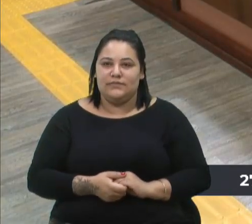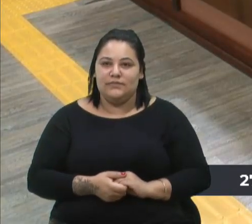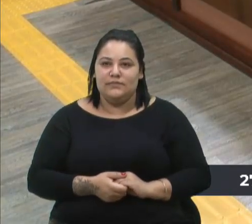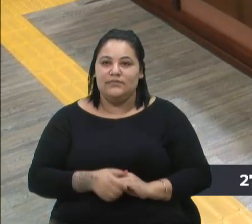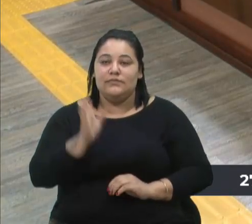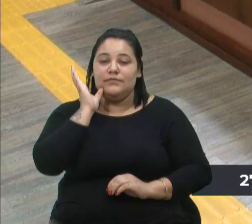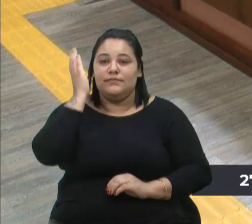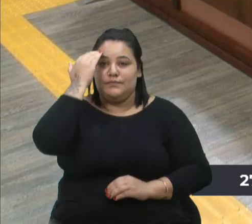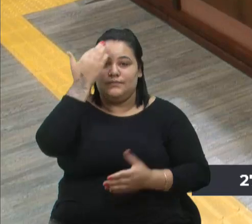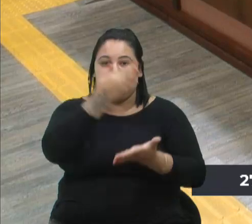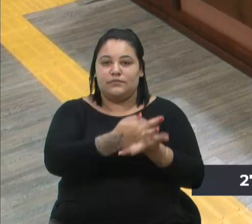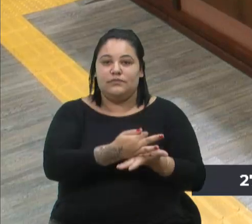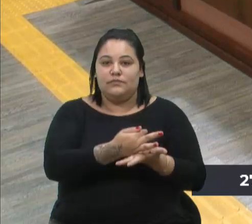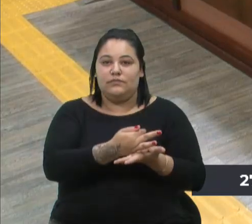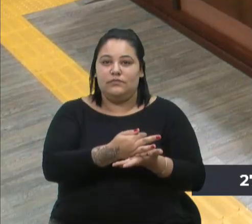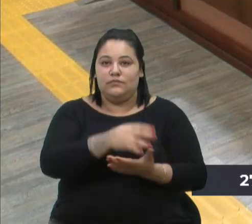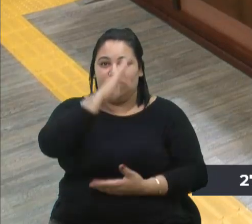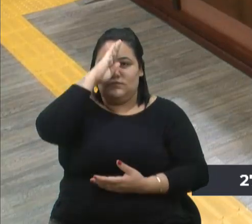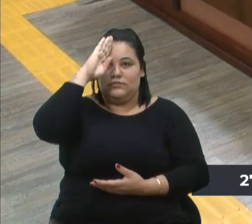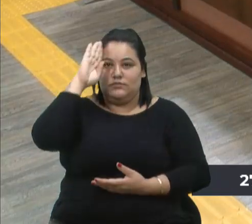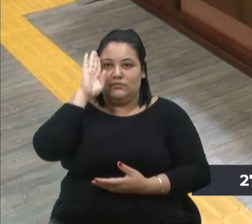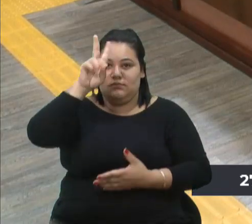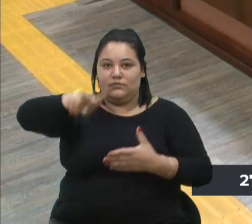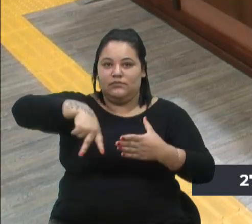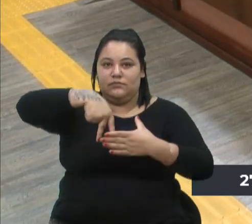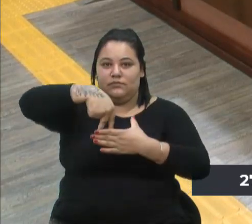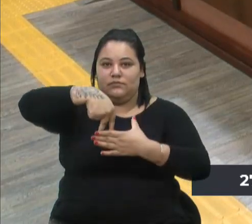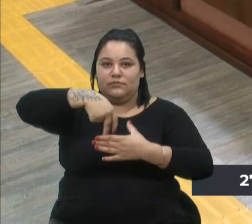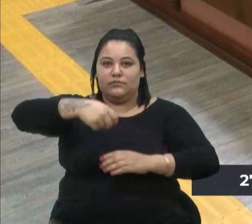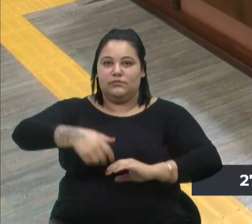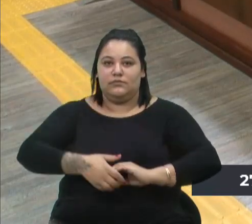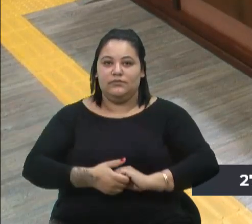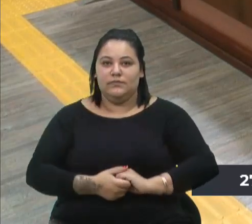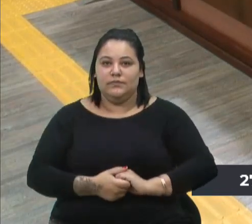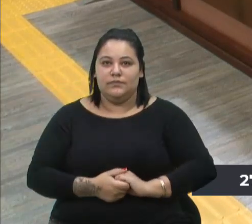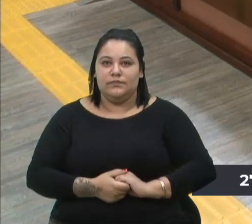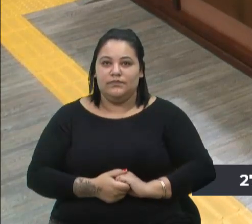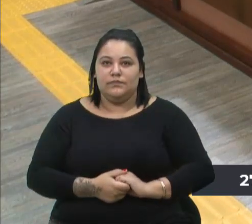ausente. Adriano Bressan, na tribuna. Bom dia, senhor presidente,